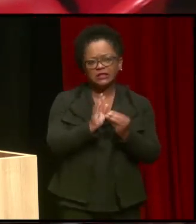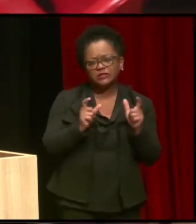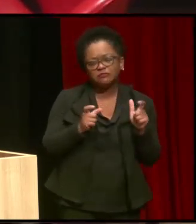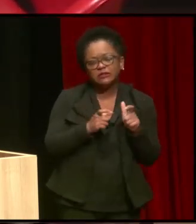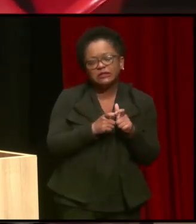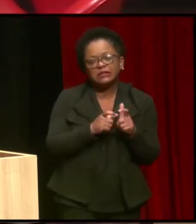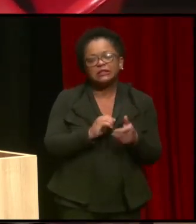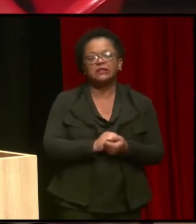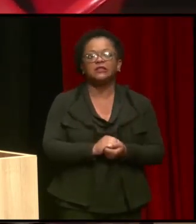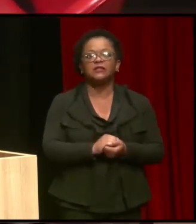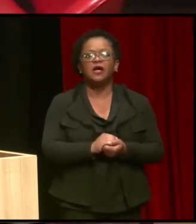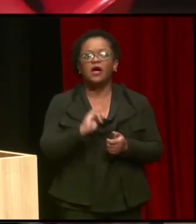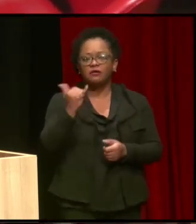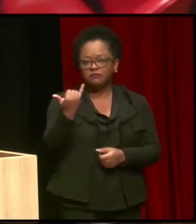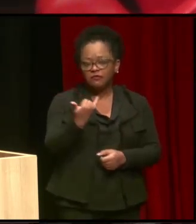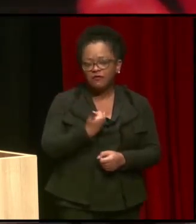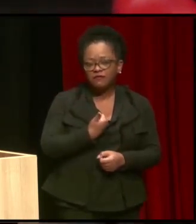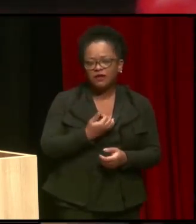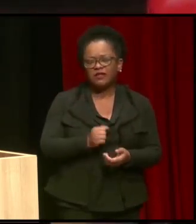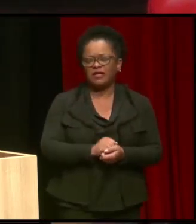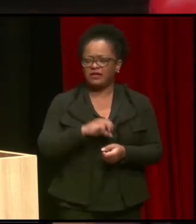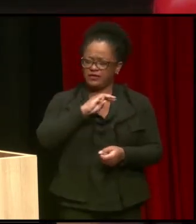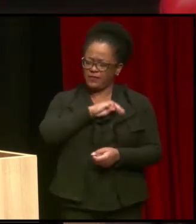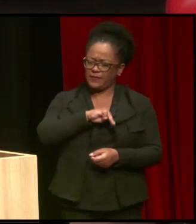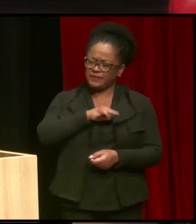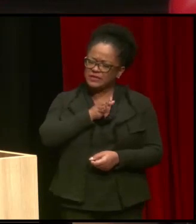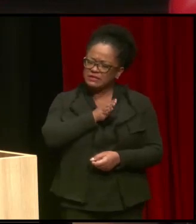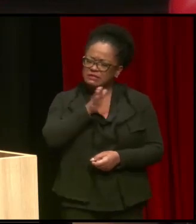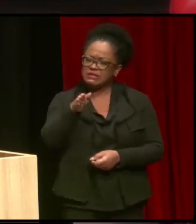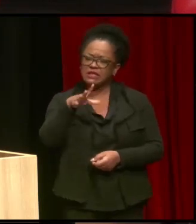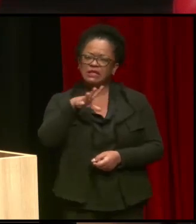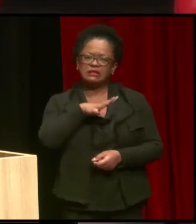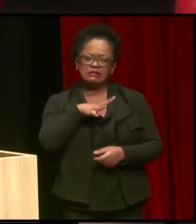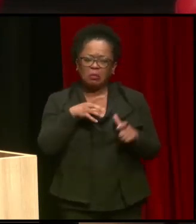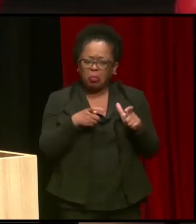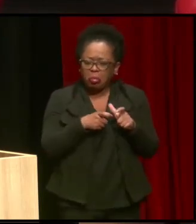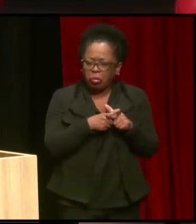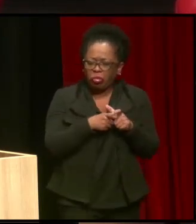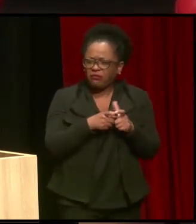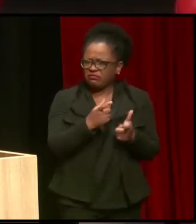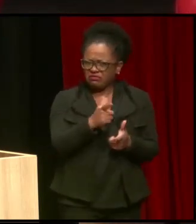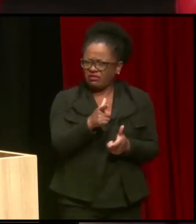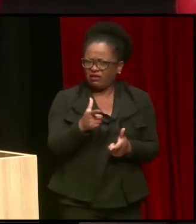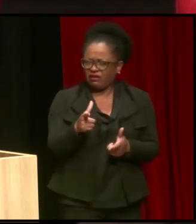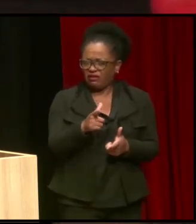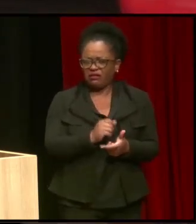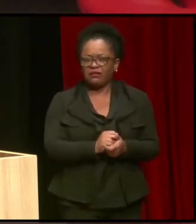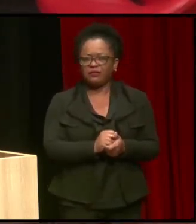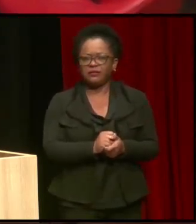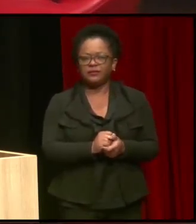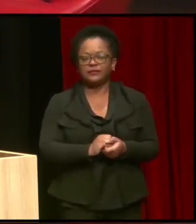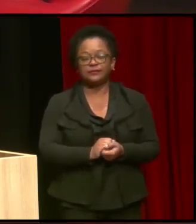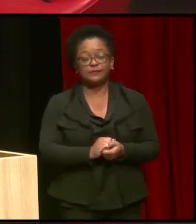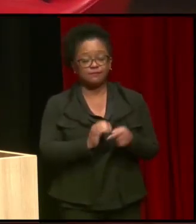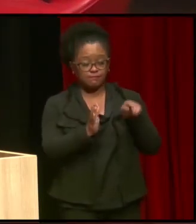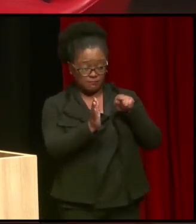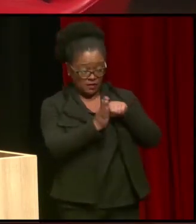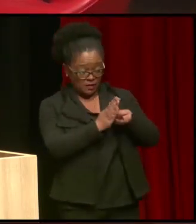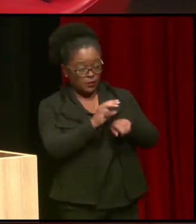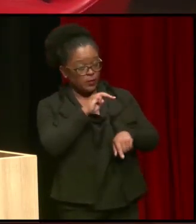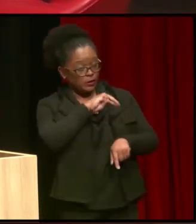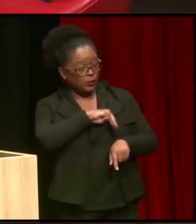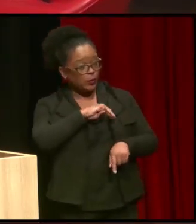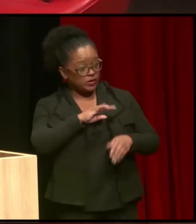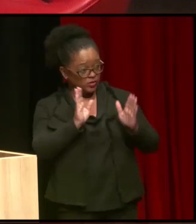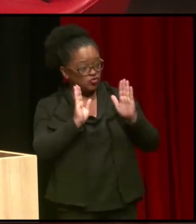pastor, professor, como é que eu vou fazer missão nessa cidade pequenininha, né? Não tem muita coisa para fazer aqui. Eu falo assim, já pensaram em fazer ministério